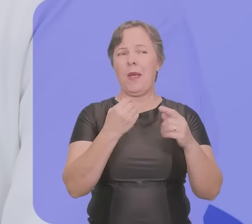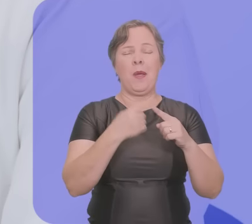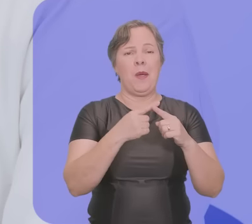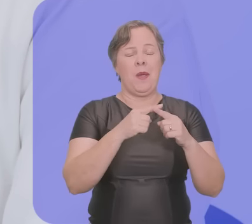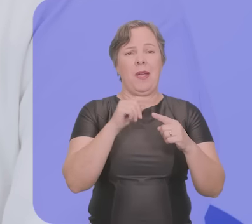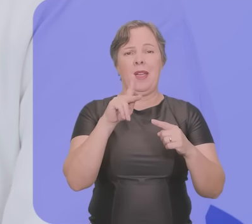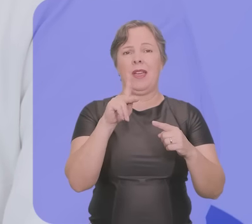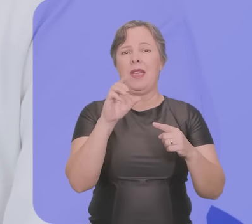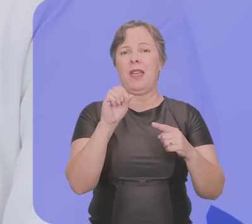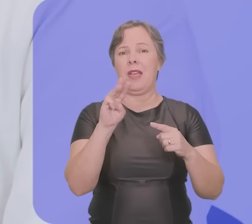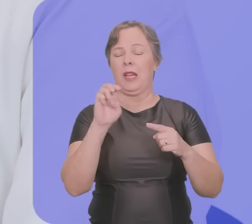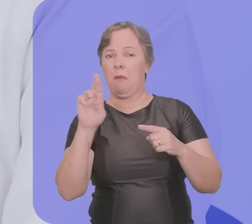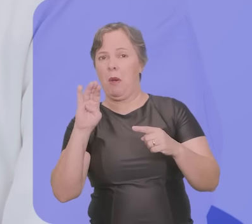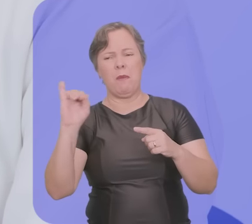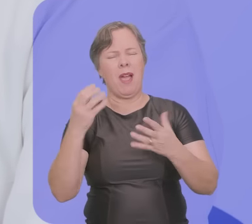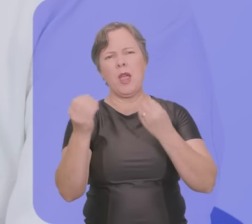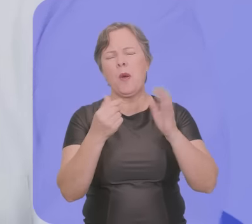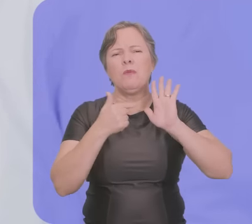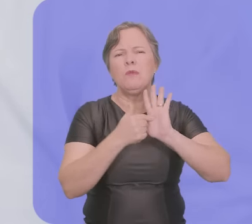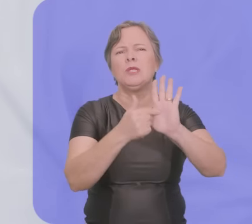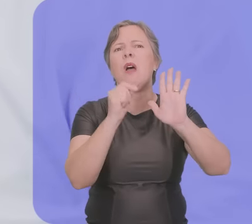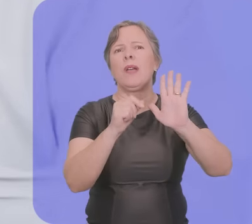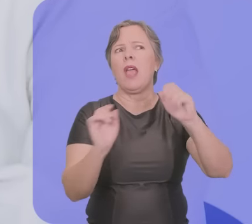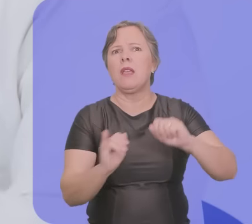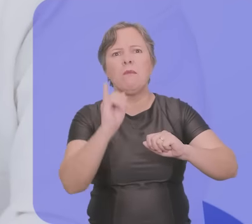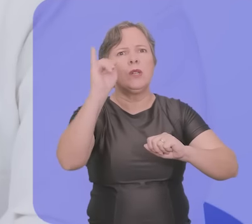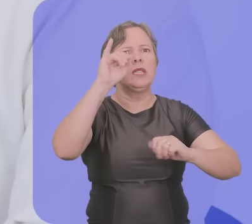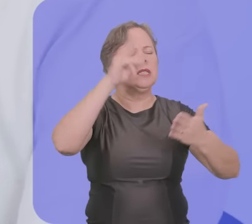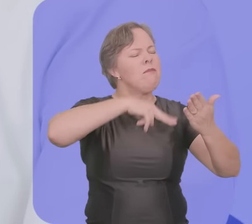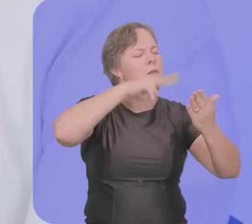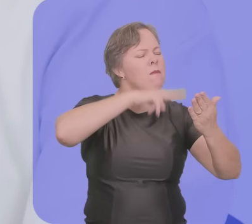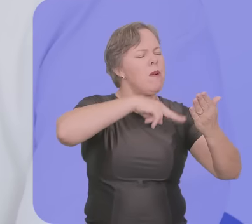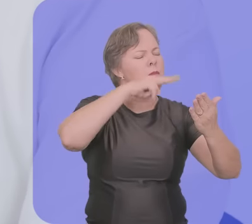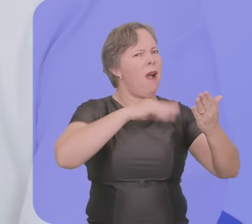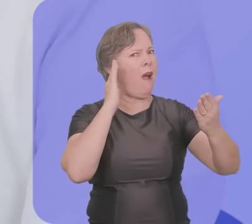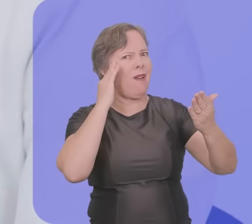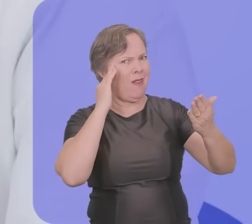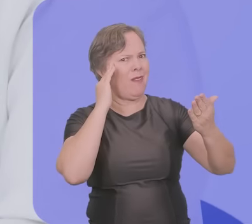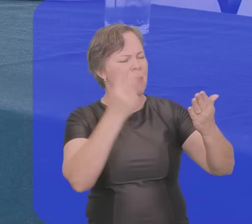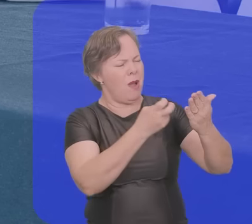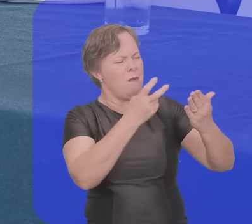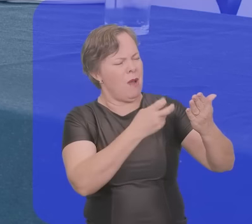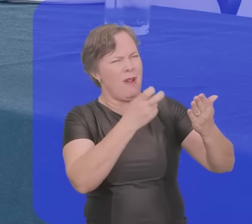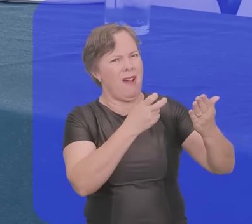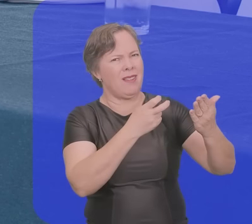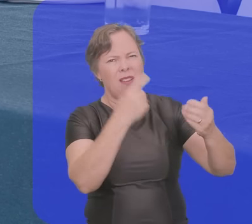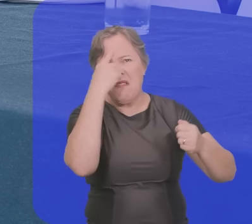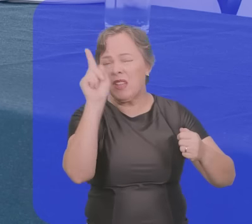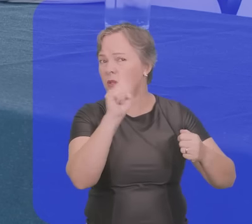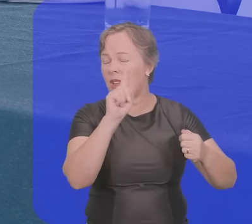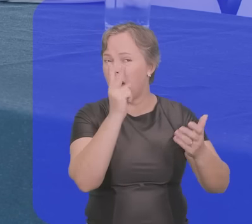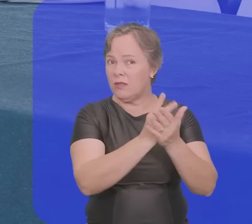período que isso estava acontecendo. E as pessoas compravam fraldas e compravam junto cervejas, né? E aí a